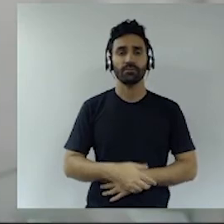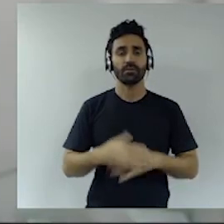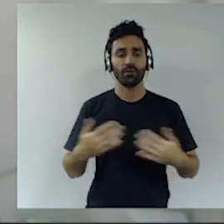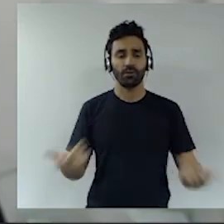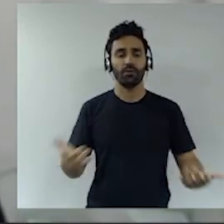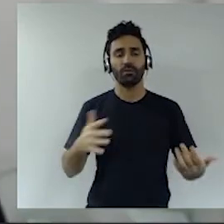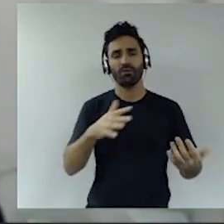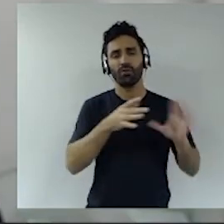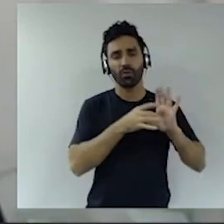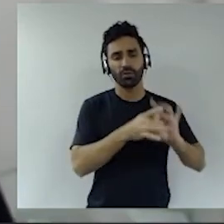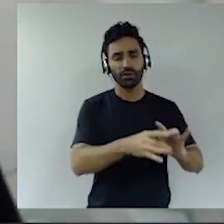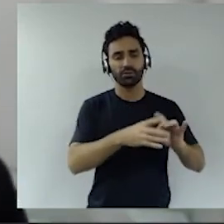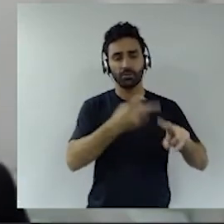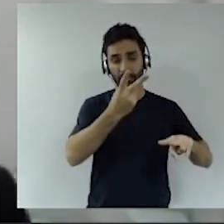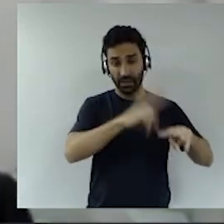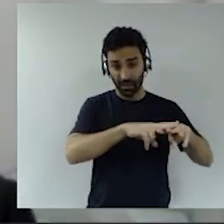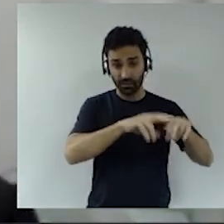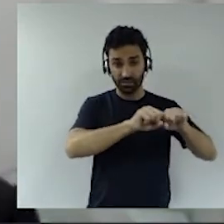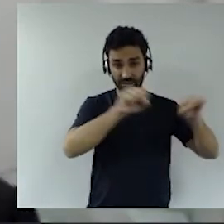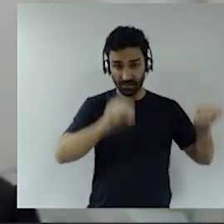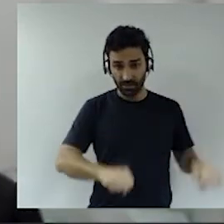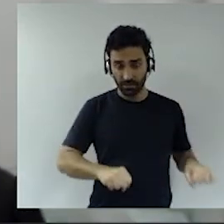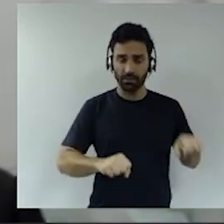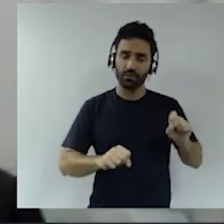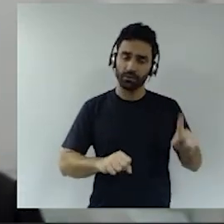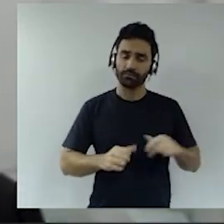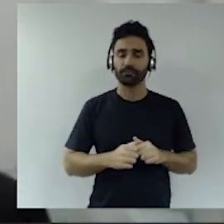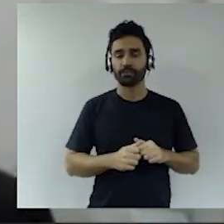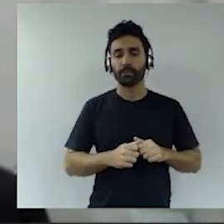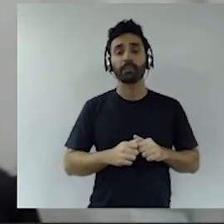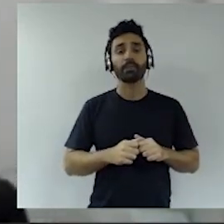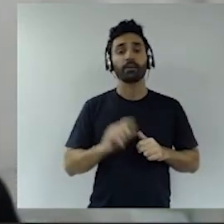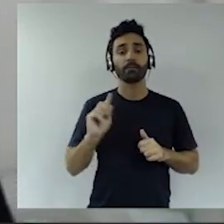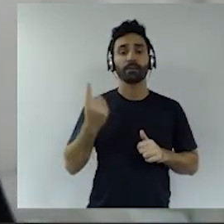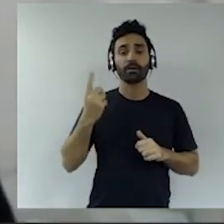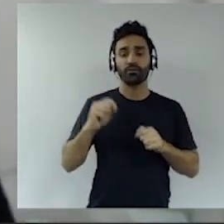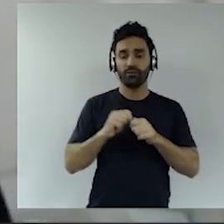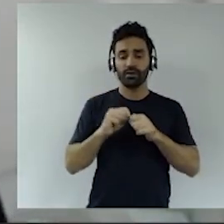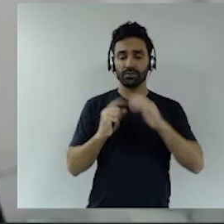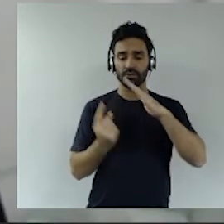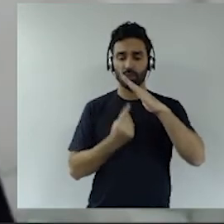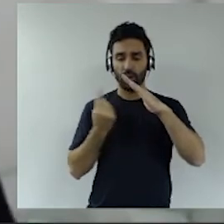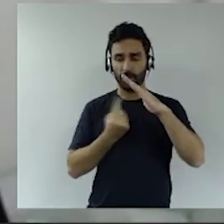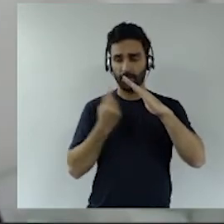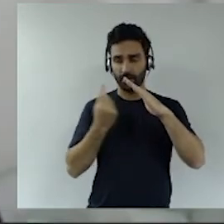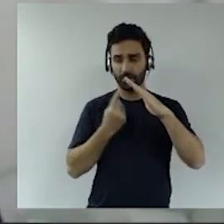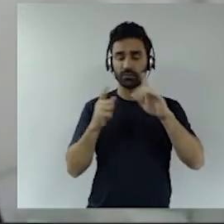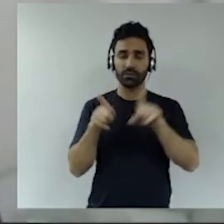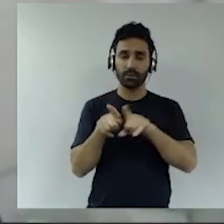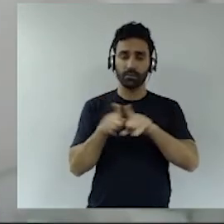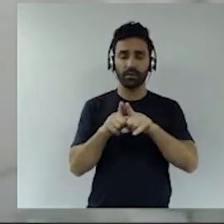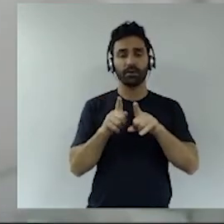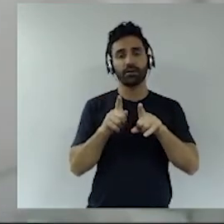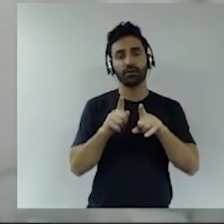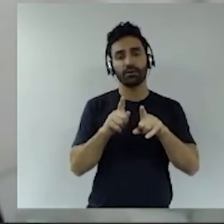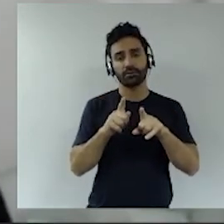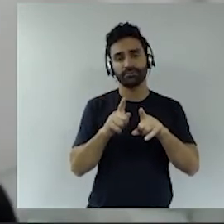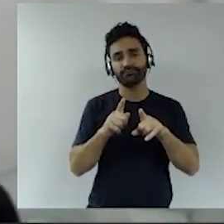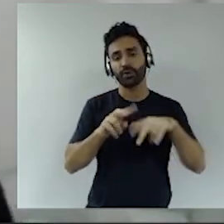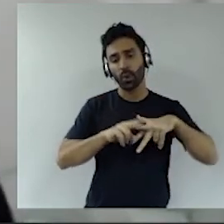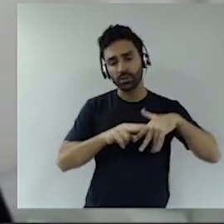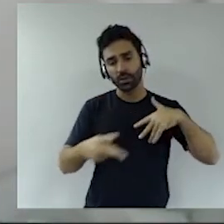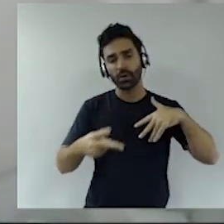penal, com essa perspectiva, vem o primeiro problema do isolamento e das consequências do desrespeito a esse